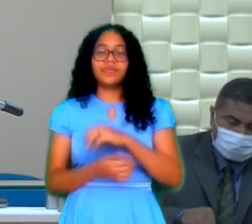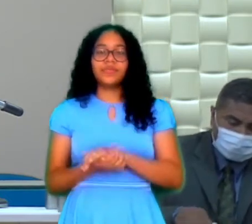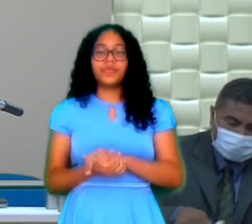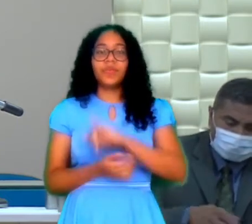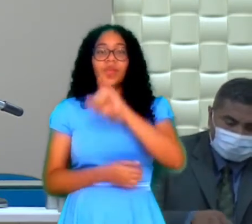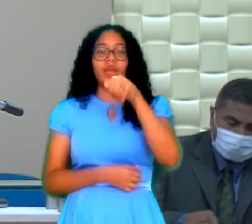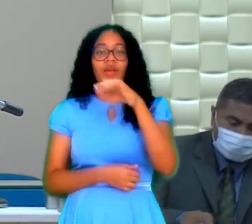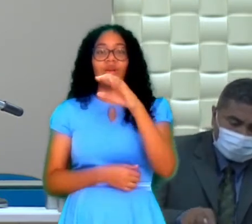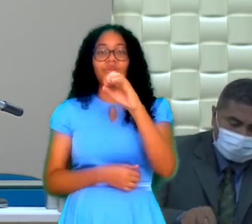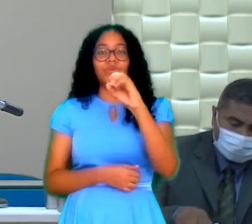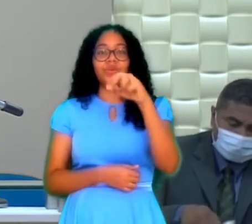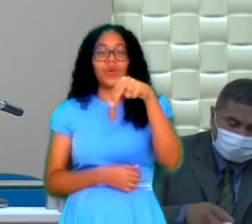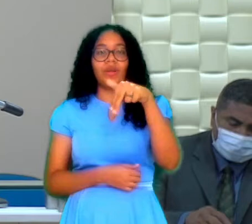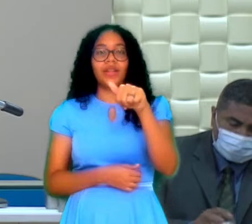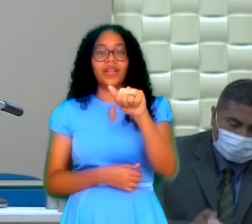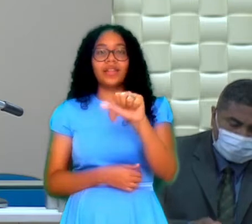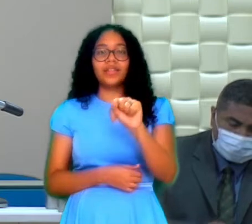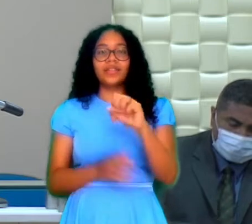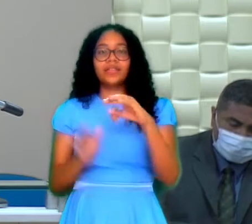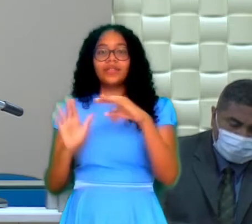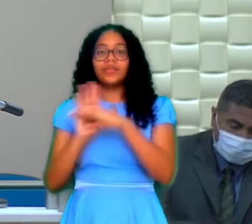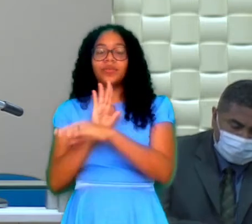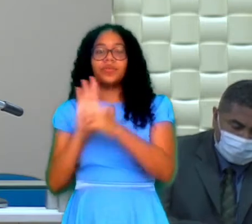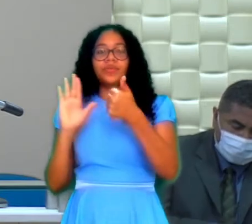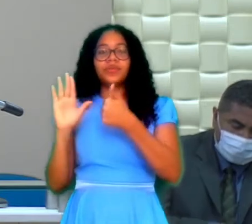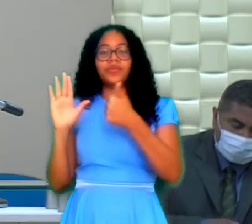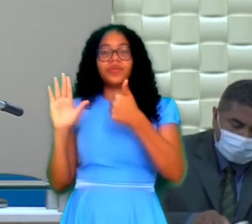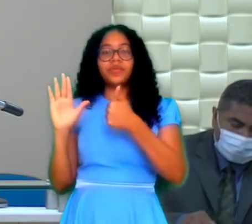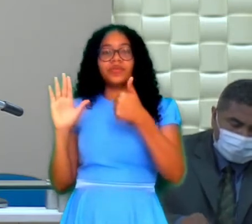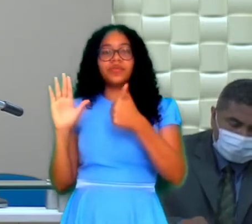Jonas, capítulo 1.